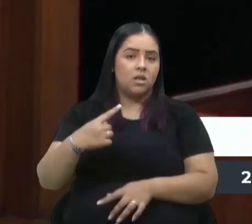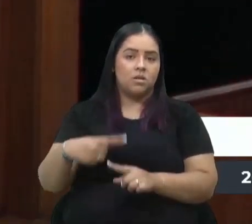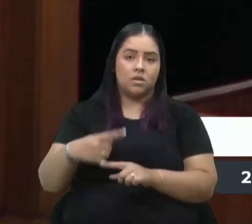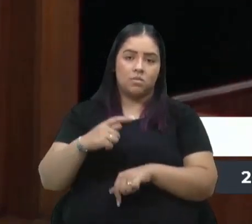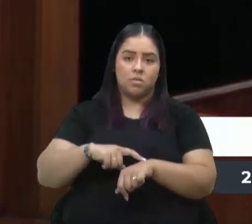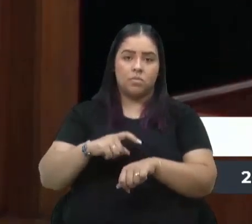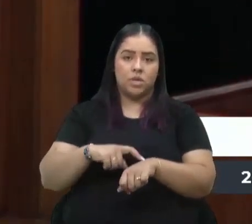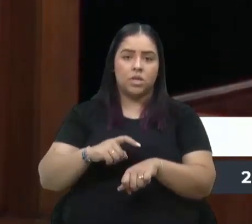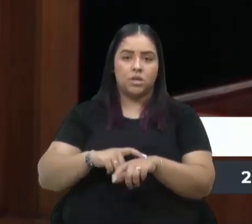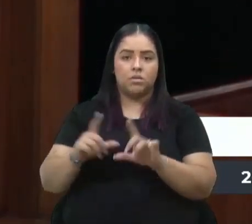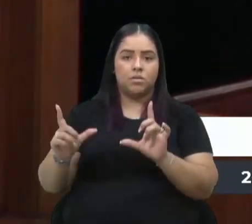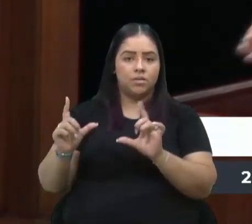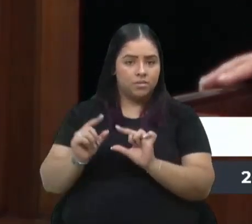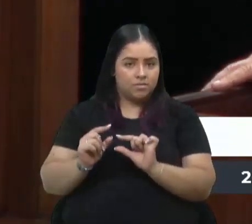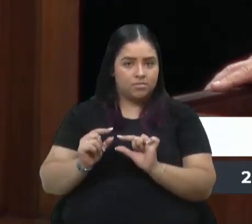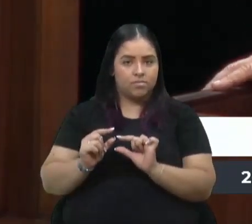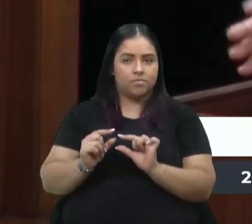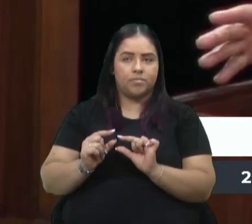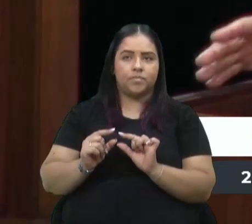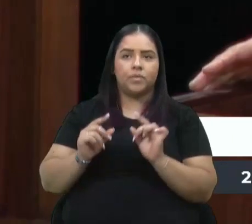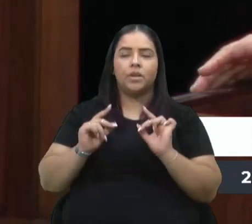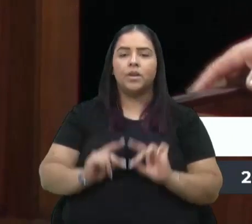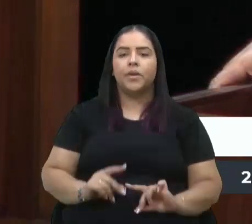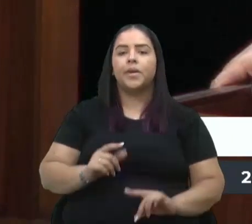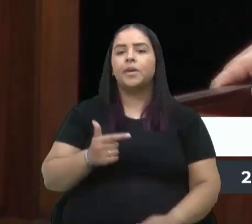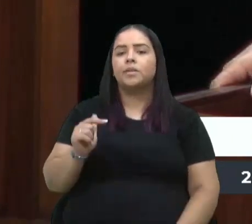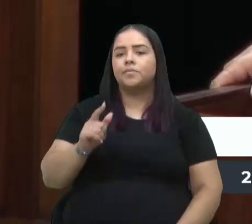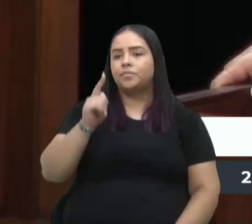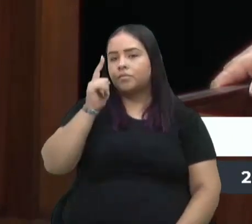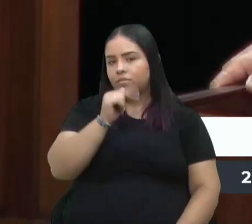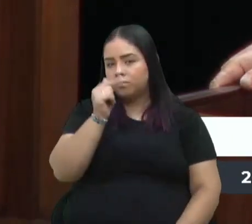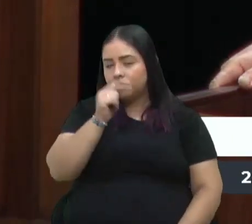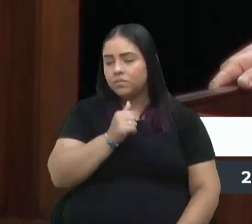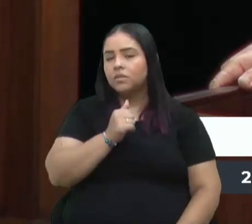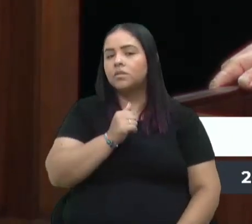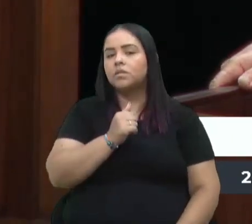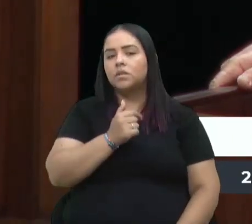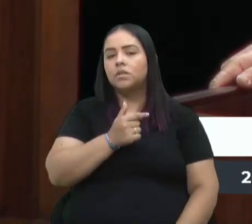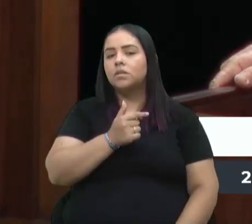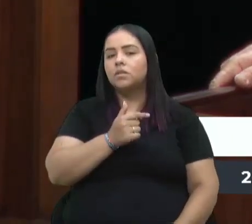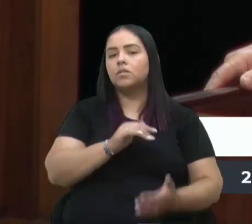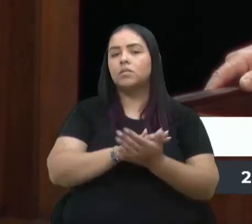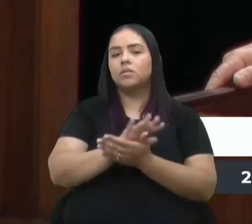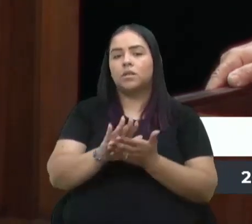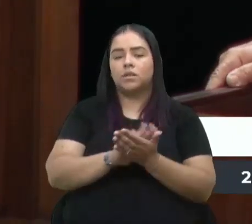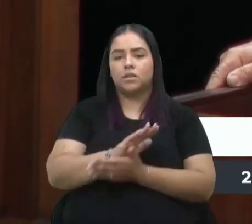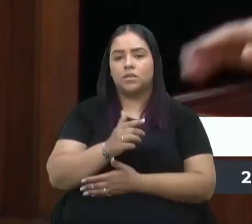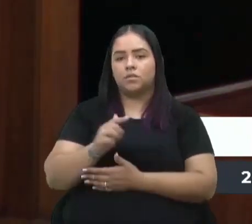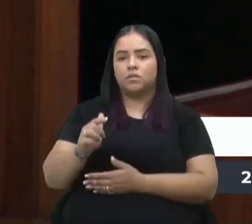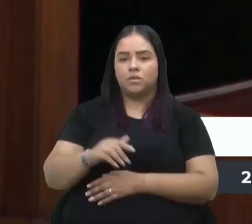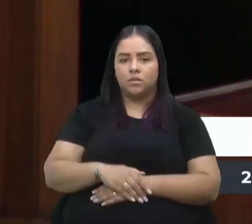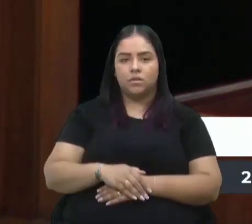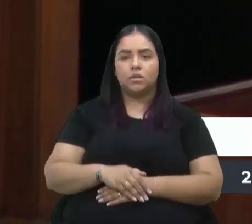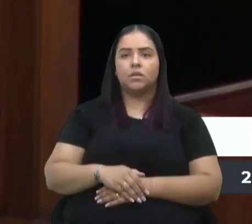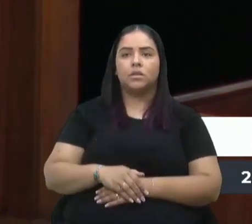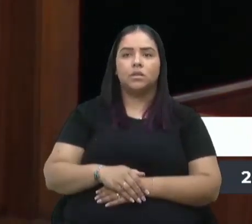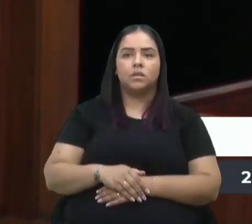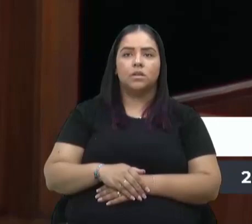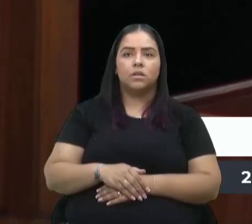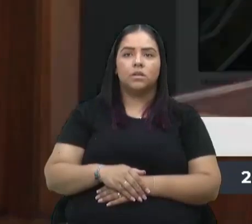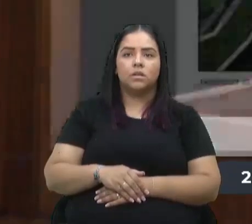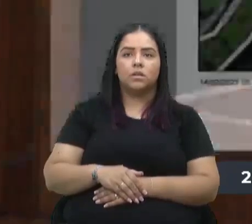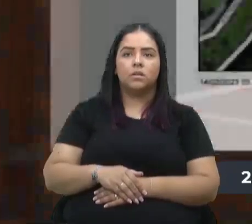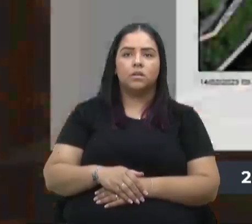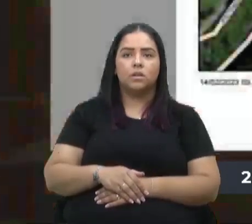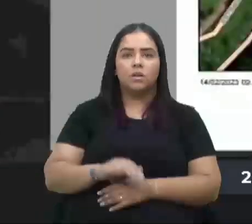momento da estiagem, daquelas pessoas que não têm água na torneira, água potável. Então eu quis, olha ali, ó, mais